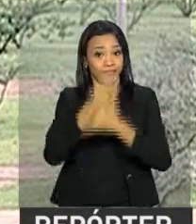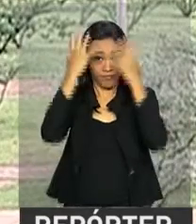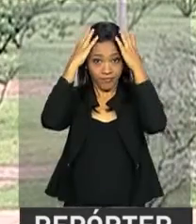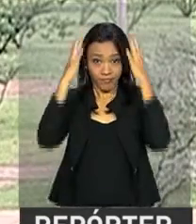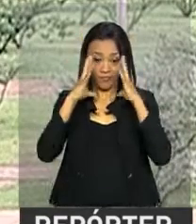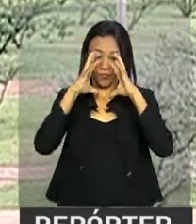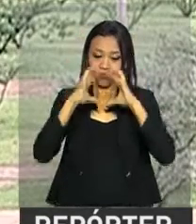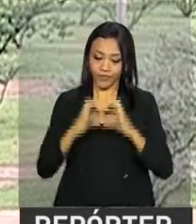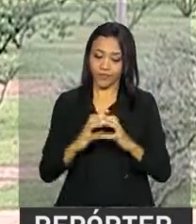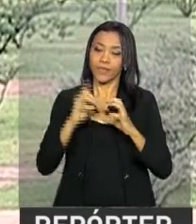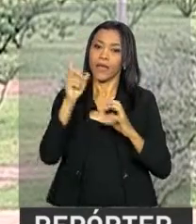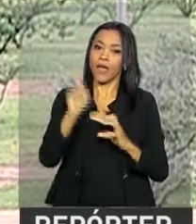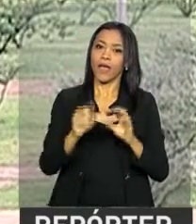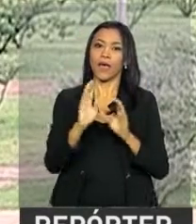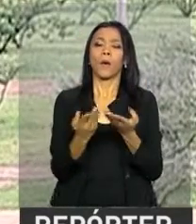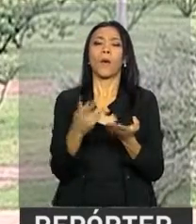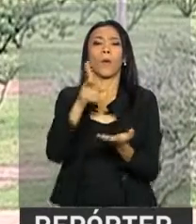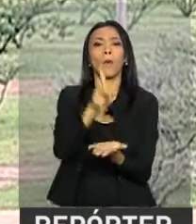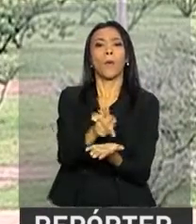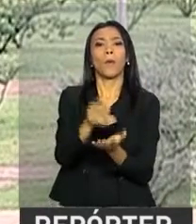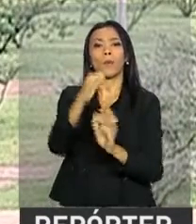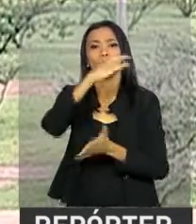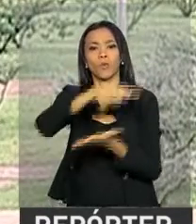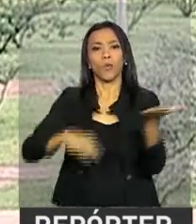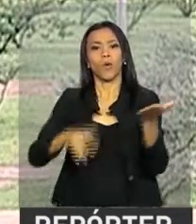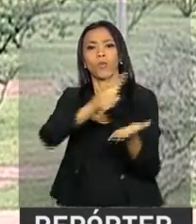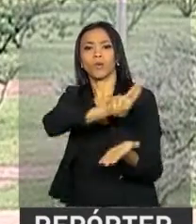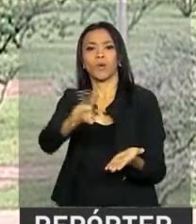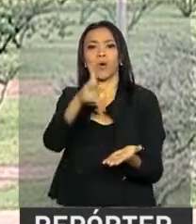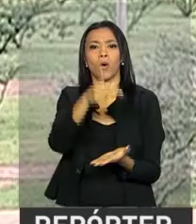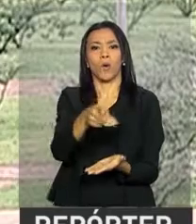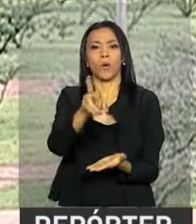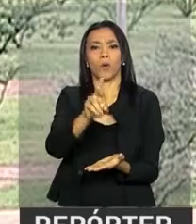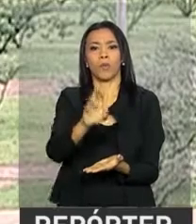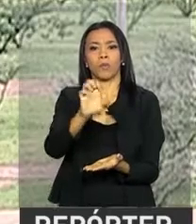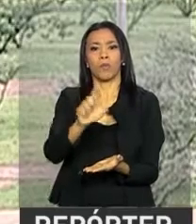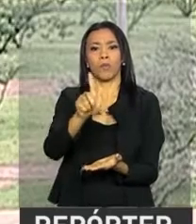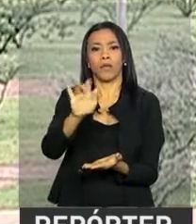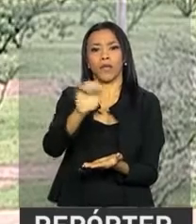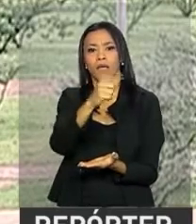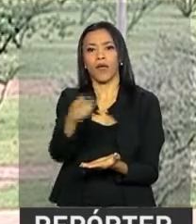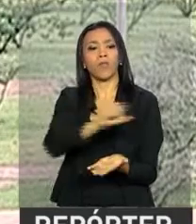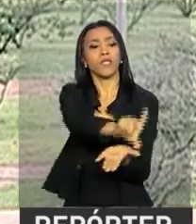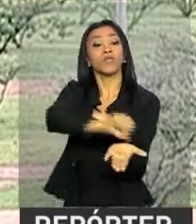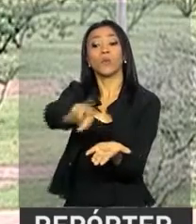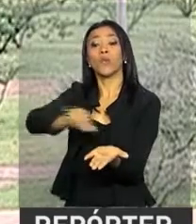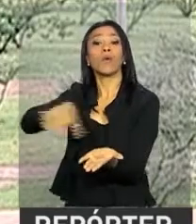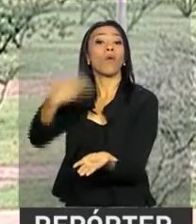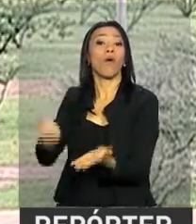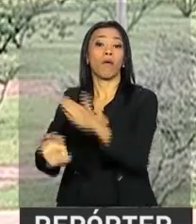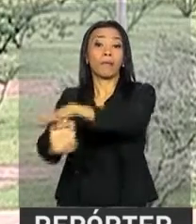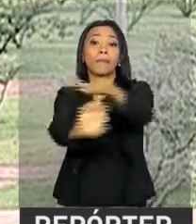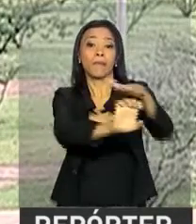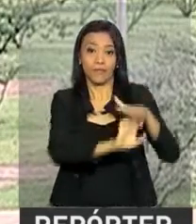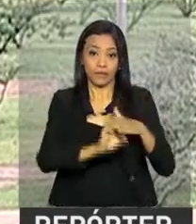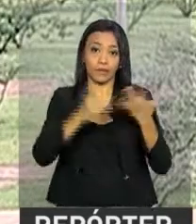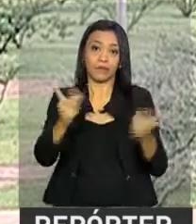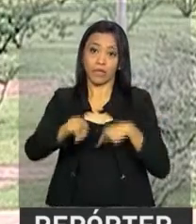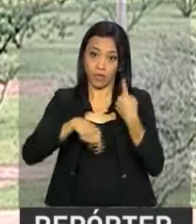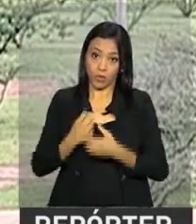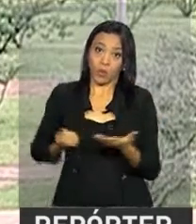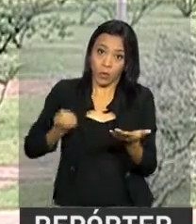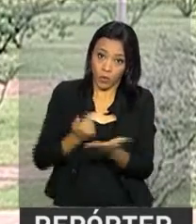pregão eletrônico que vai definir a empresa que vai fornecer os repelentes ao Ministério da Saúde está previsto para o